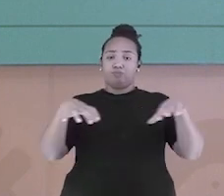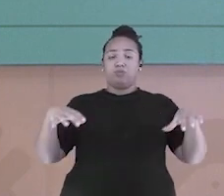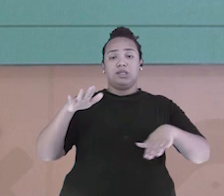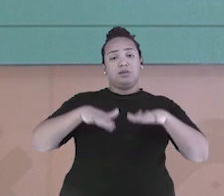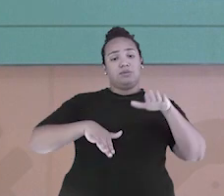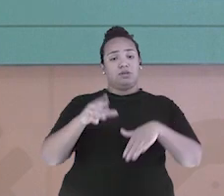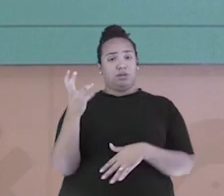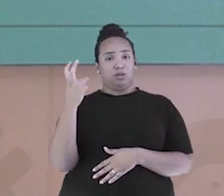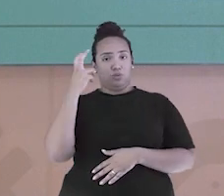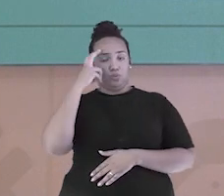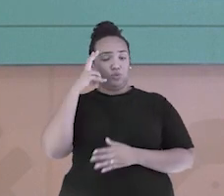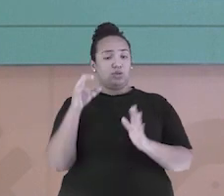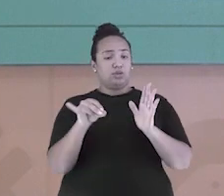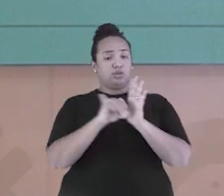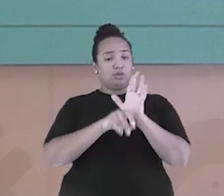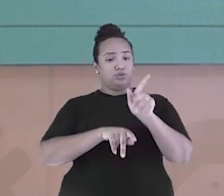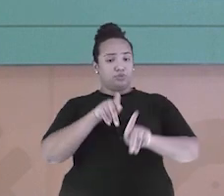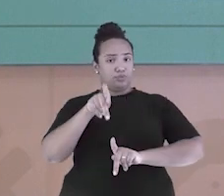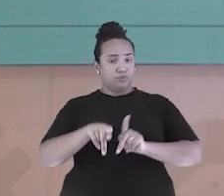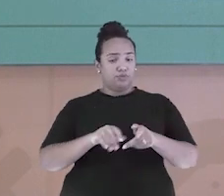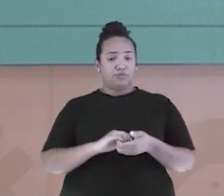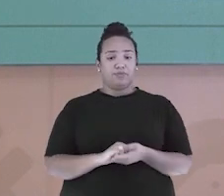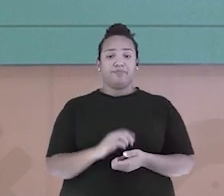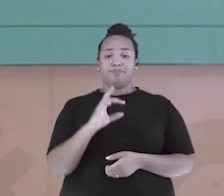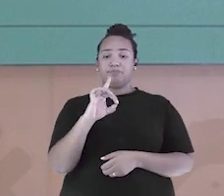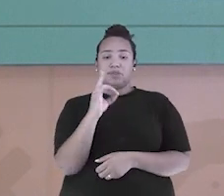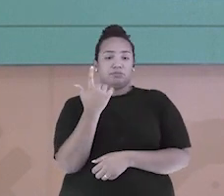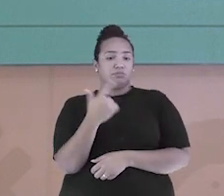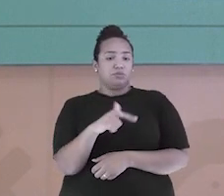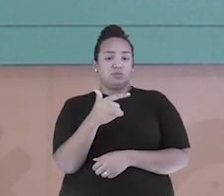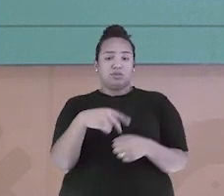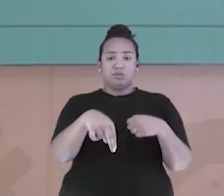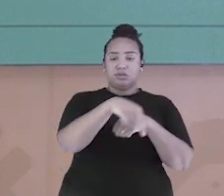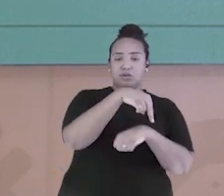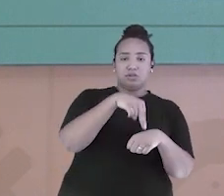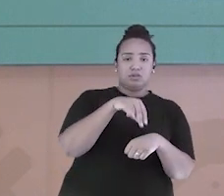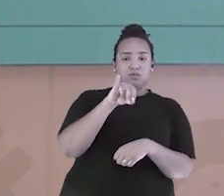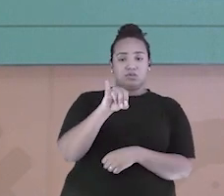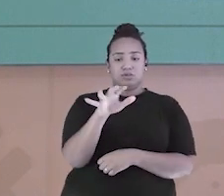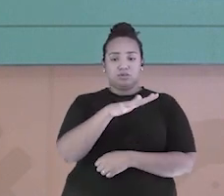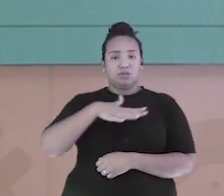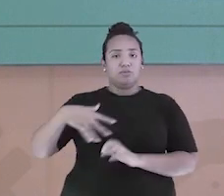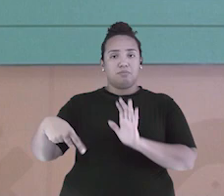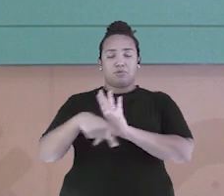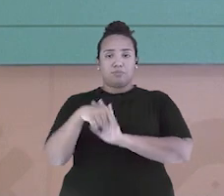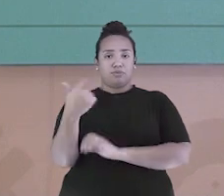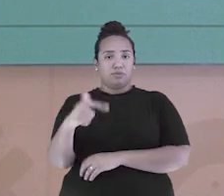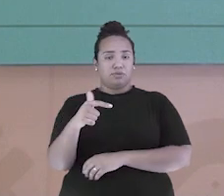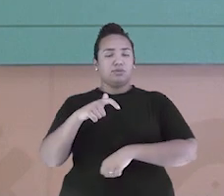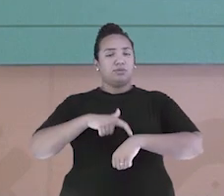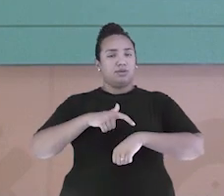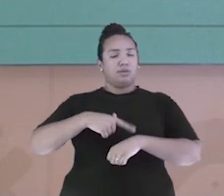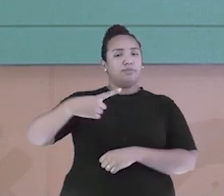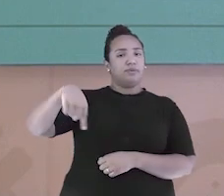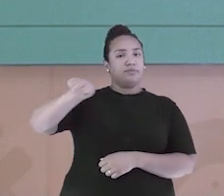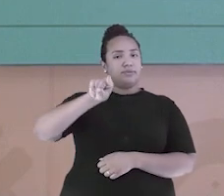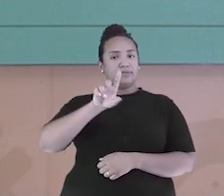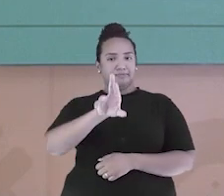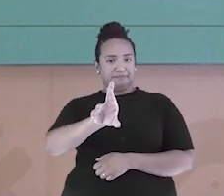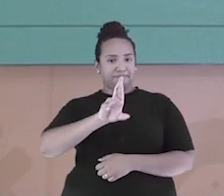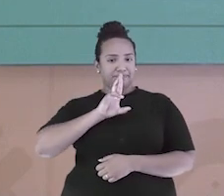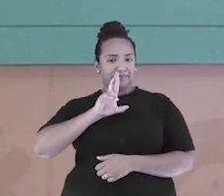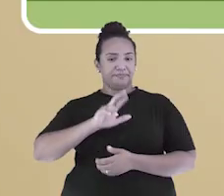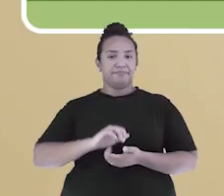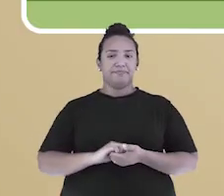e identificação de um povo. D. Não existe nação sem território próprio. Vou dar alguns segundos para vocês